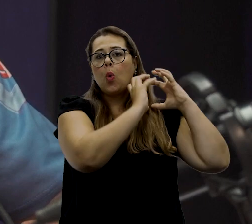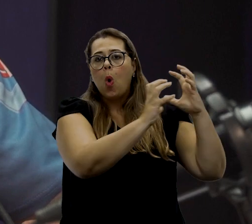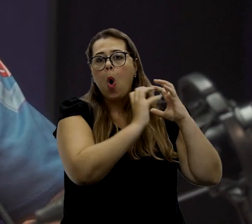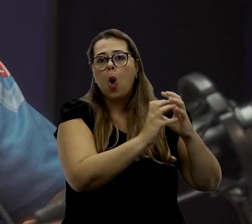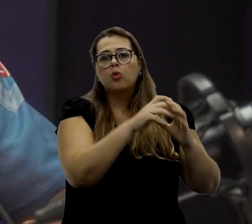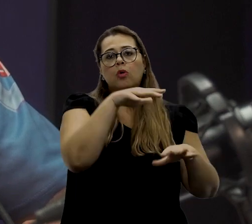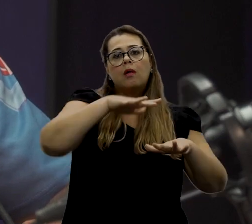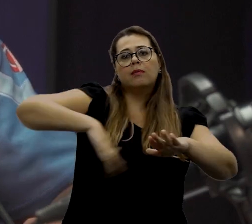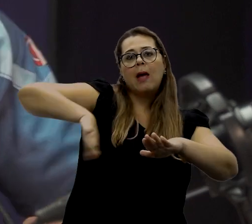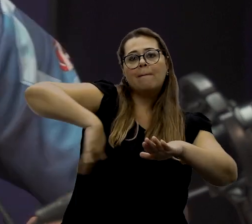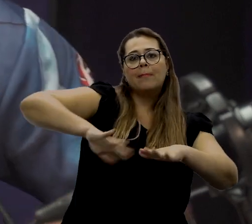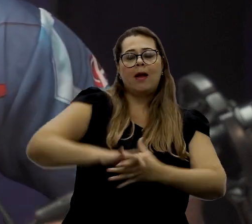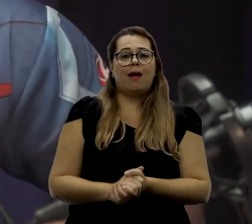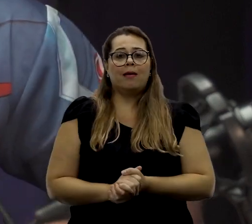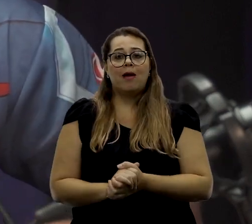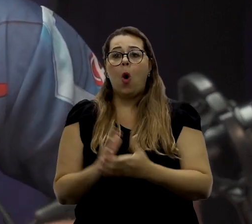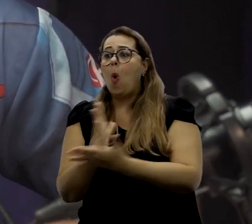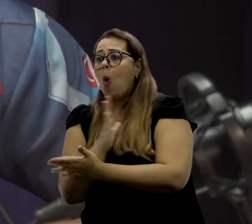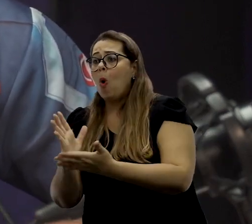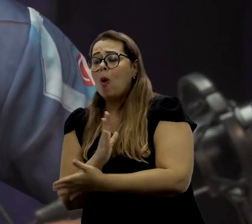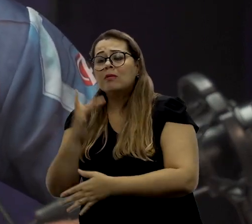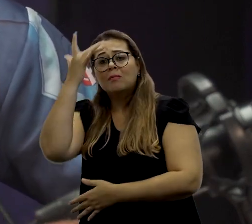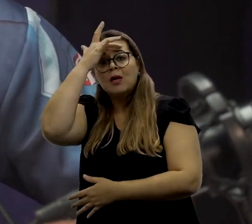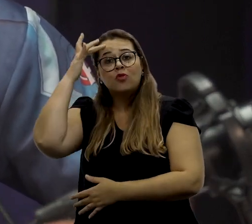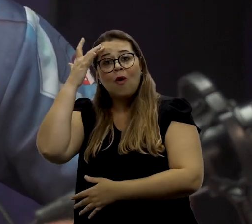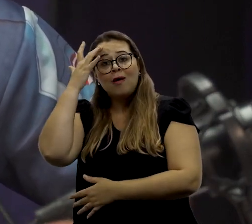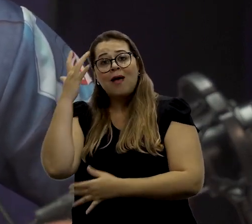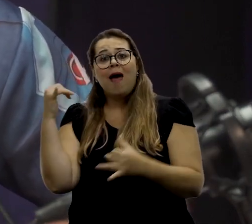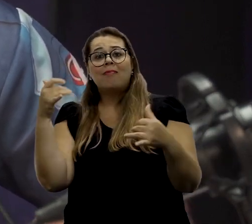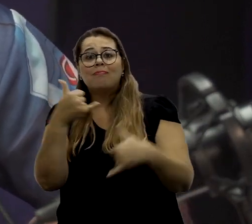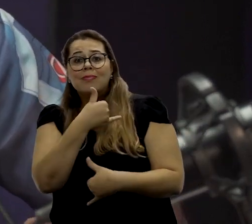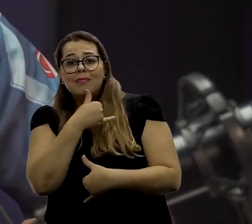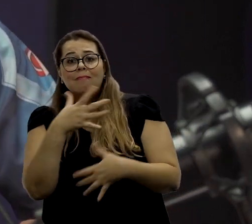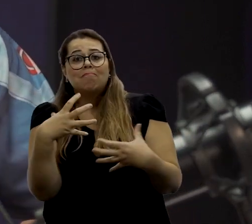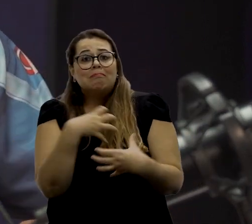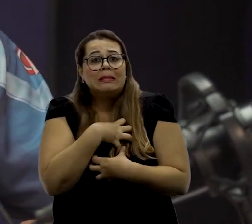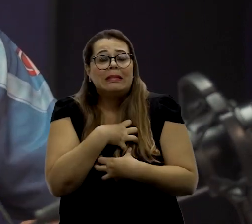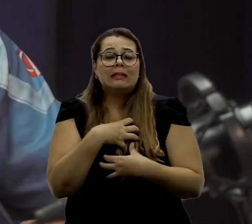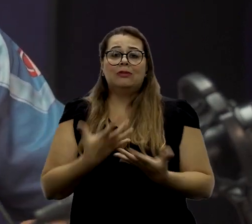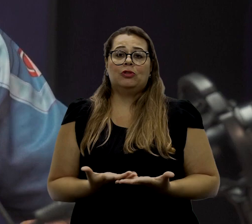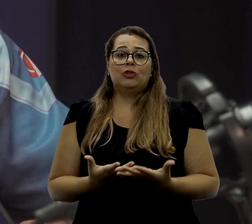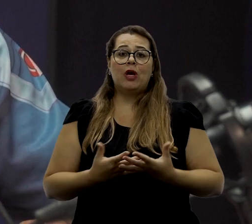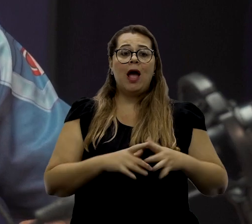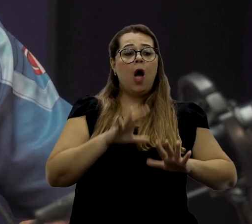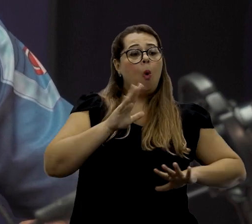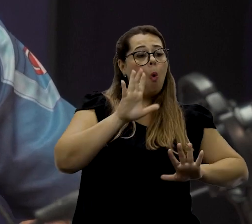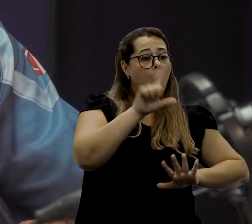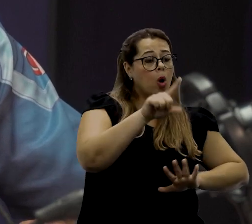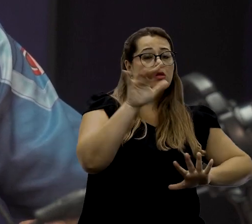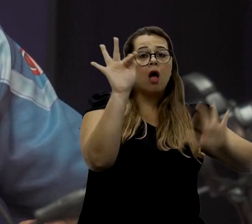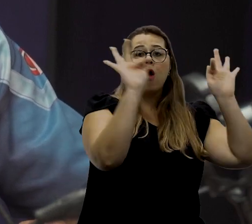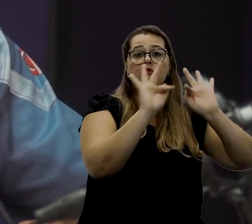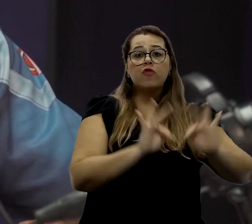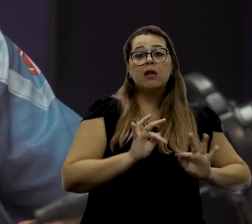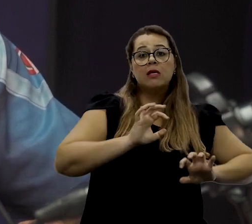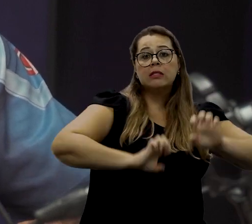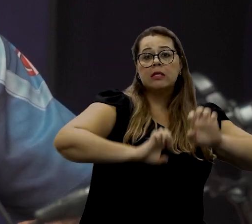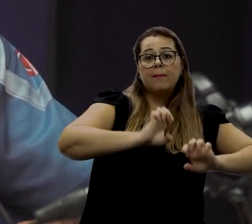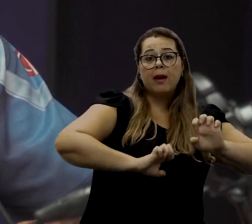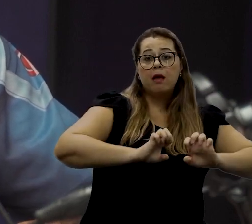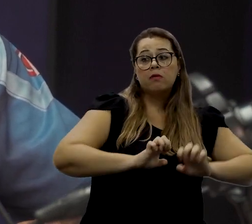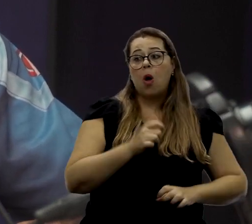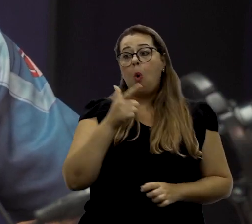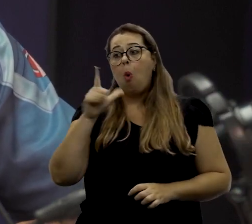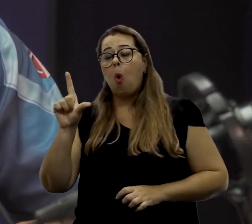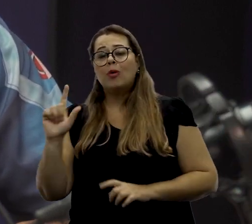água de coco na praia. Tem pessoas que é feliz sendo empresário. E tem pessoas que não é infeliz. Então, o que é felicidade para um, para o outro